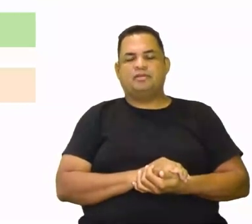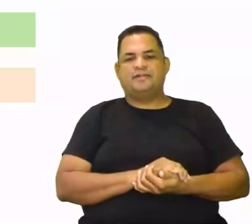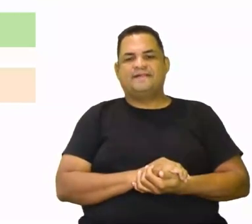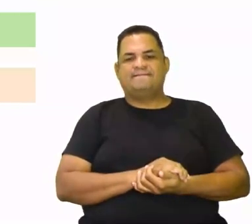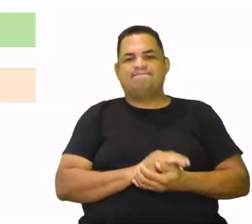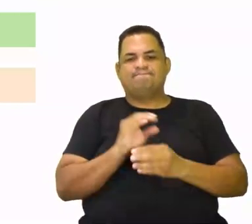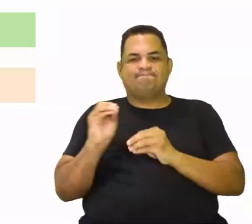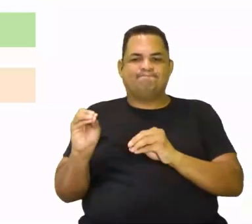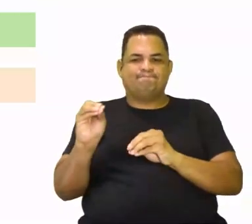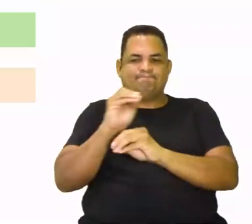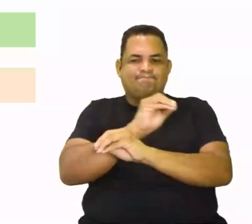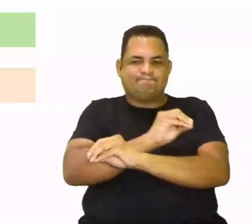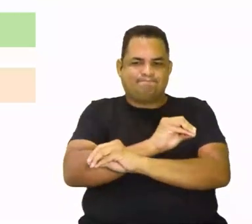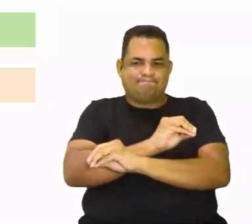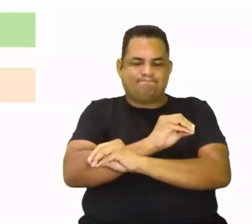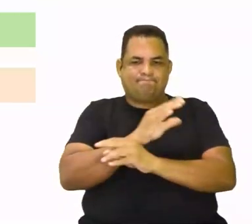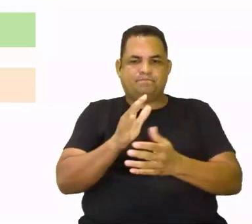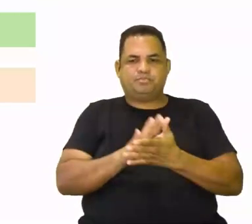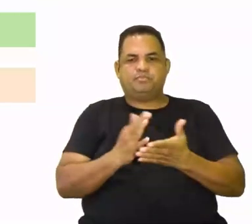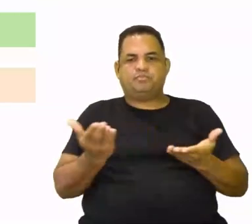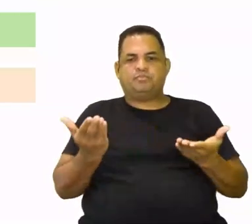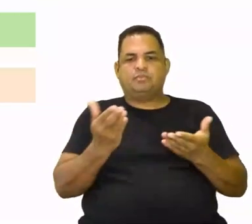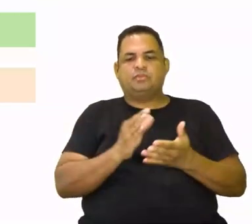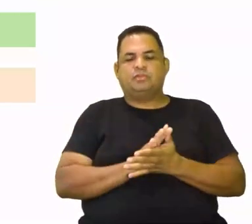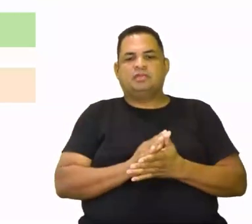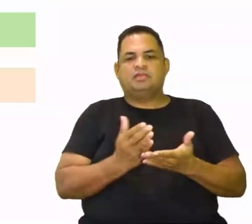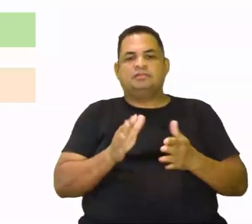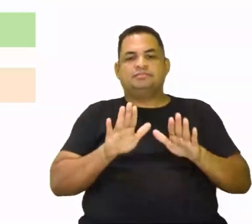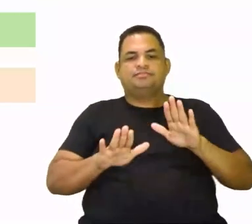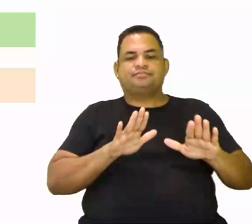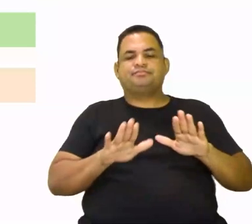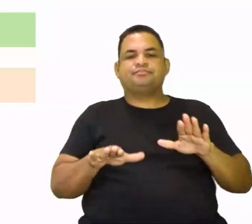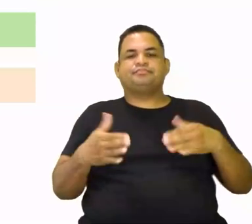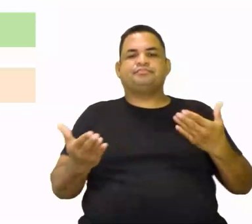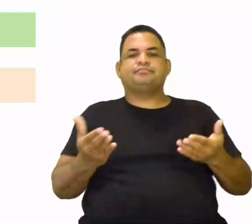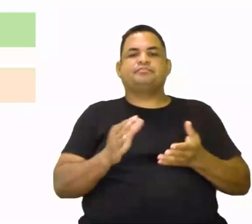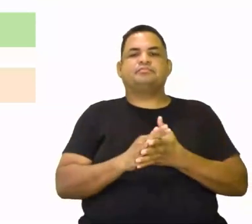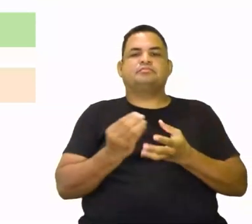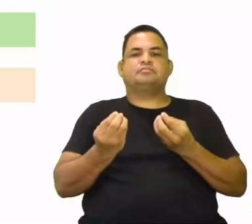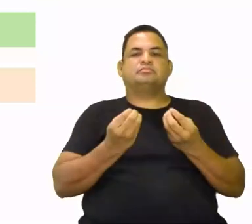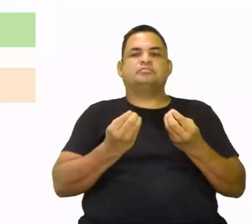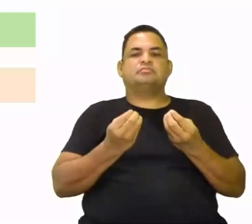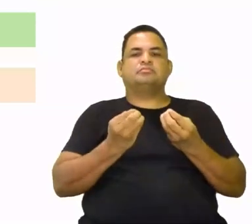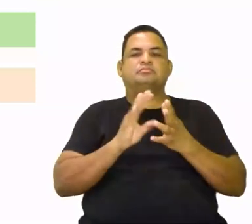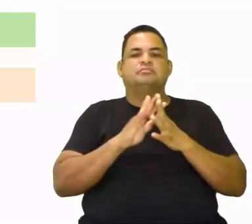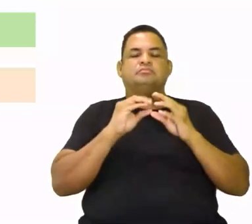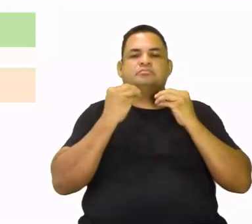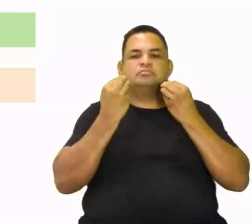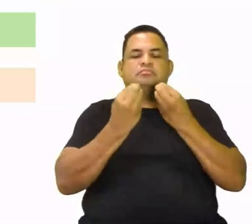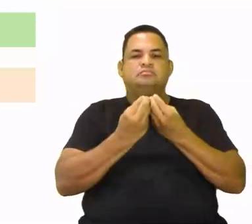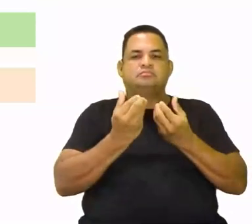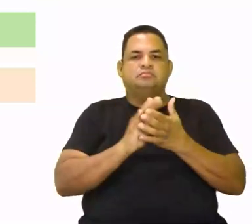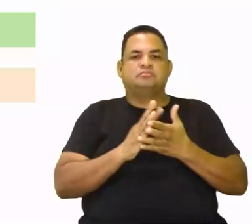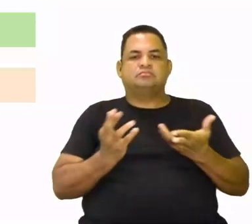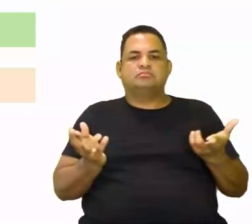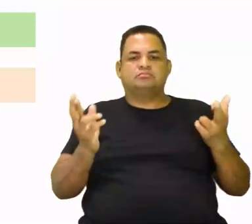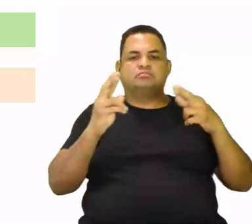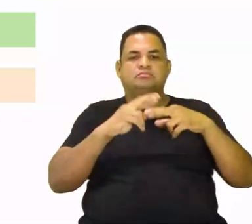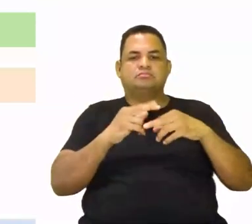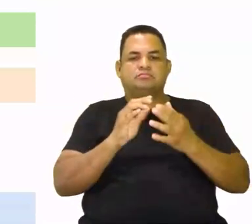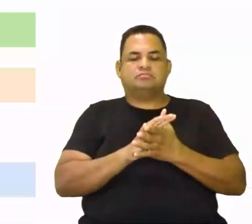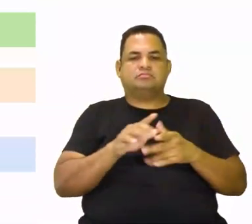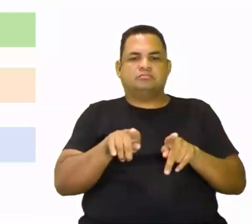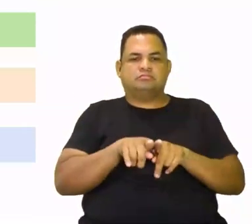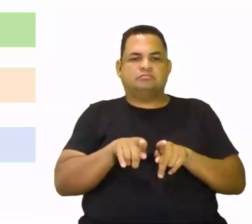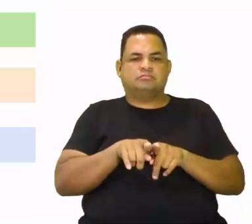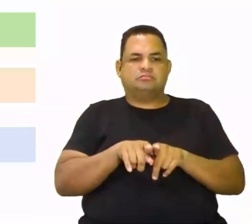deslocamento. Exatamente, e vocês vão aprender que isso aí é dependendo da bandeira das substâncias que estamos reagindo. E ainda